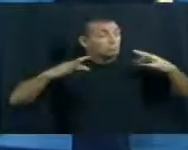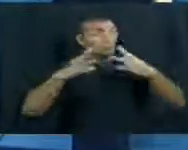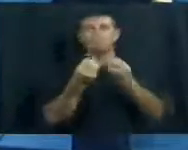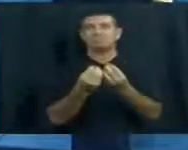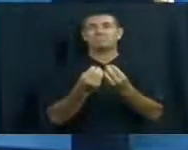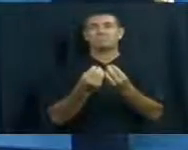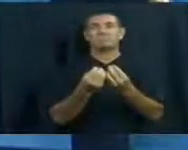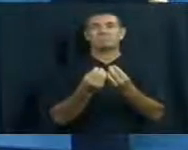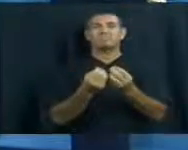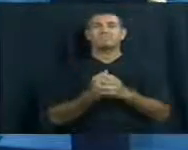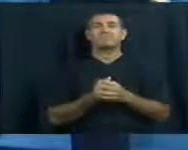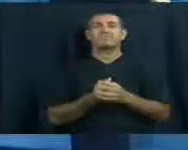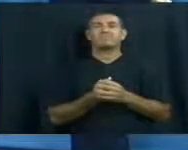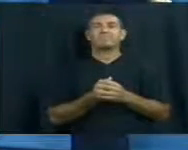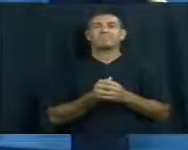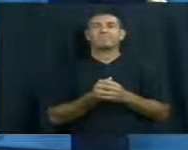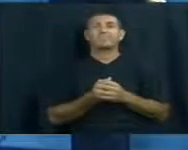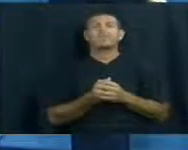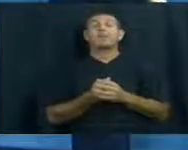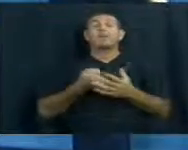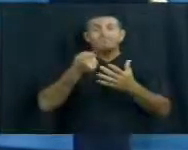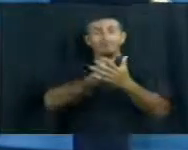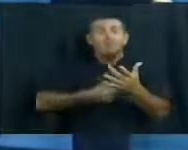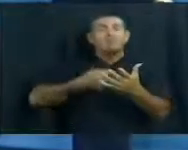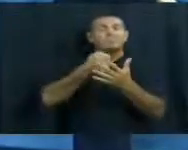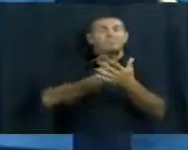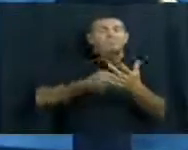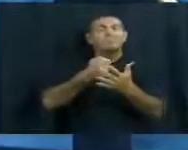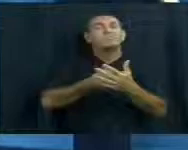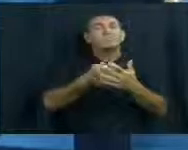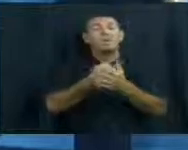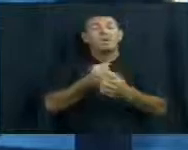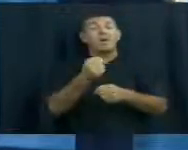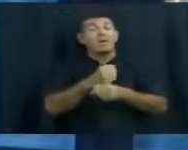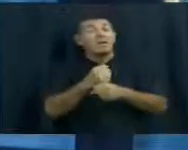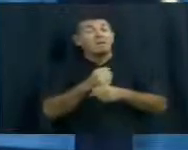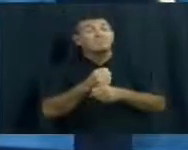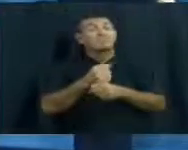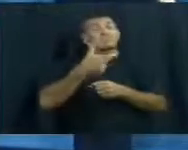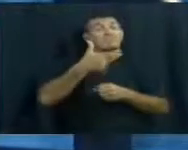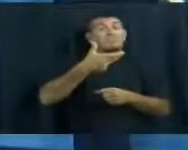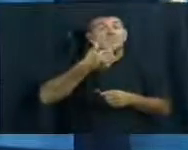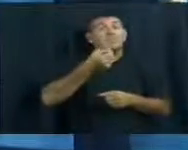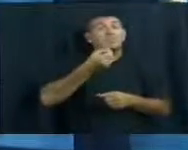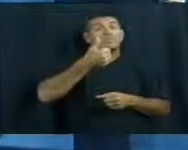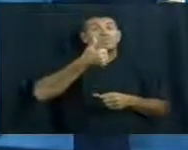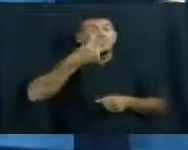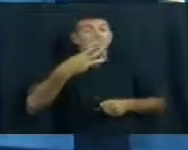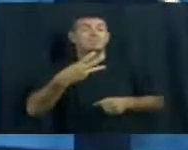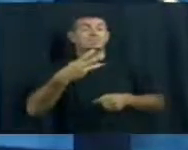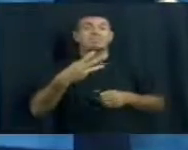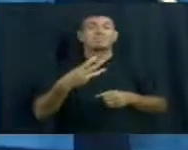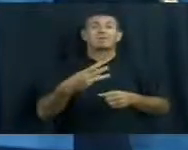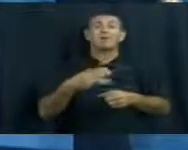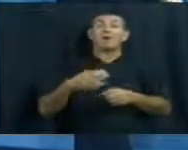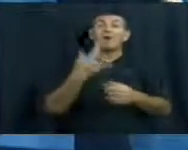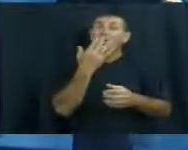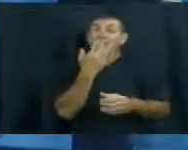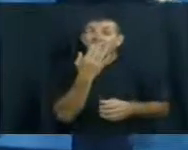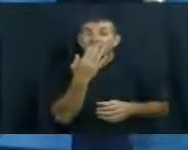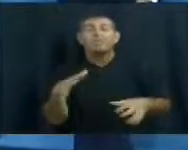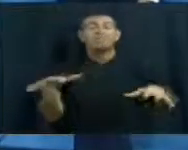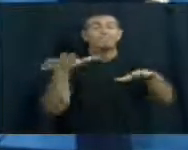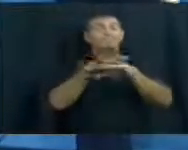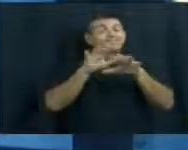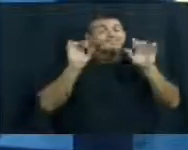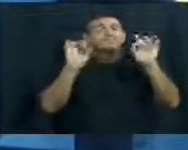né, seguindo lá a nossa luta desde 2013, né, com o nosso intuito do carnaval solidário, né, pois nós acreditamos que o